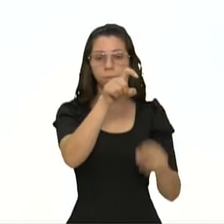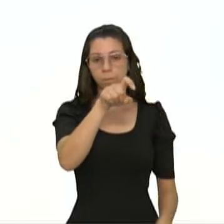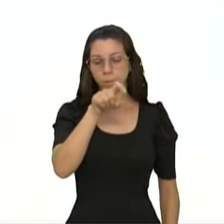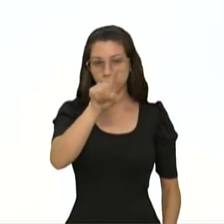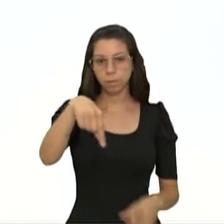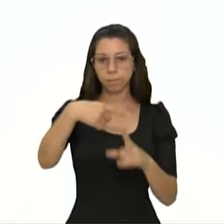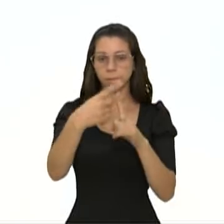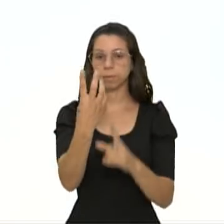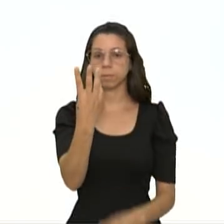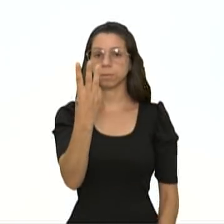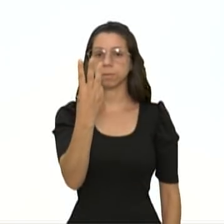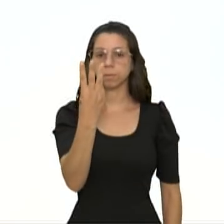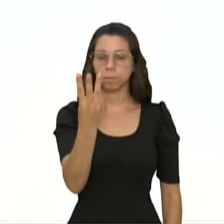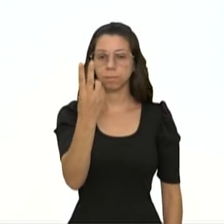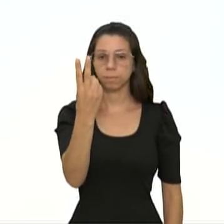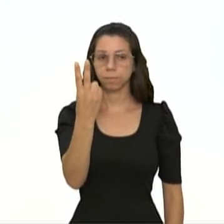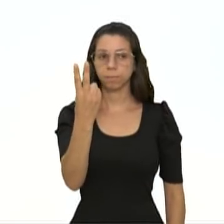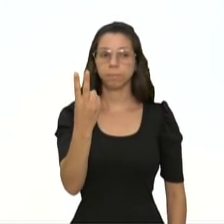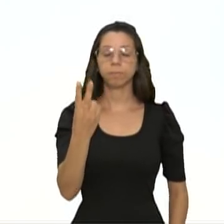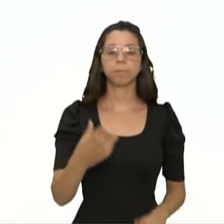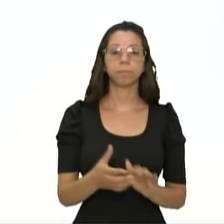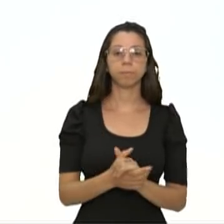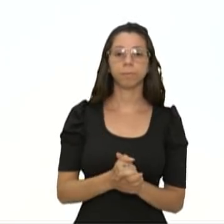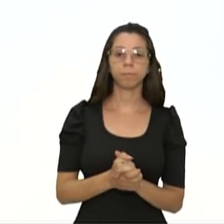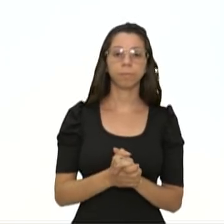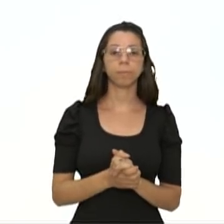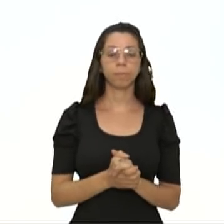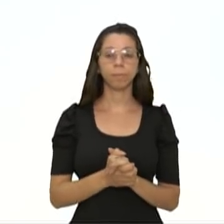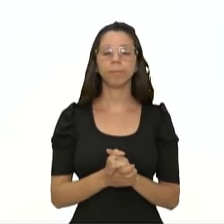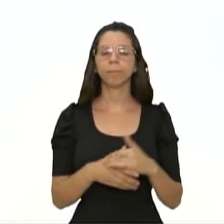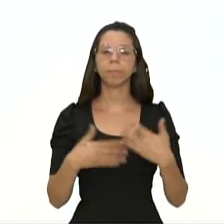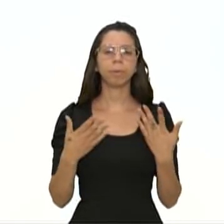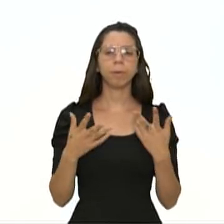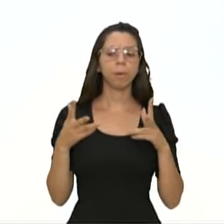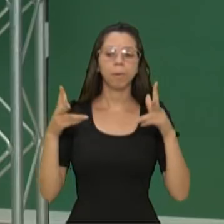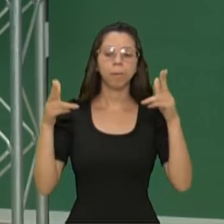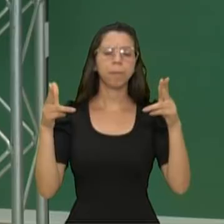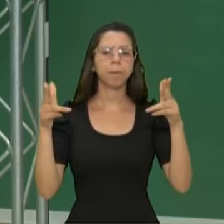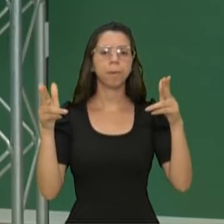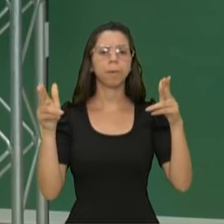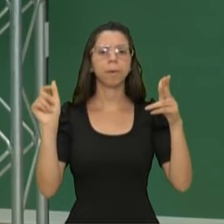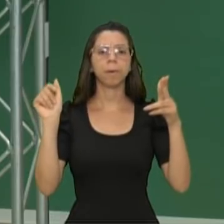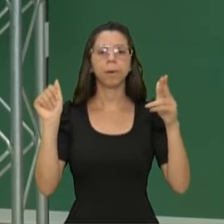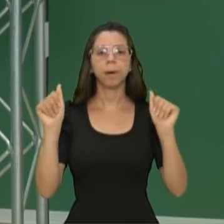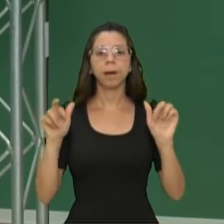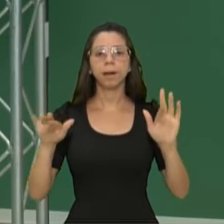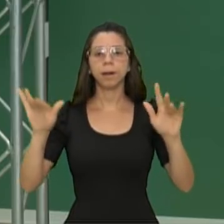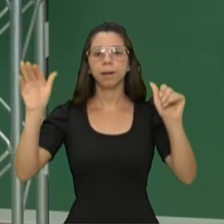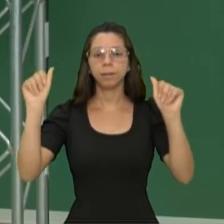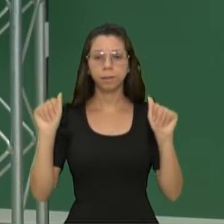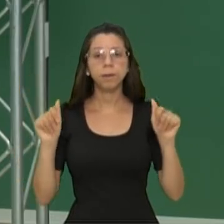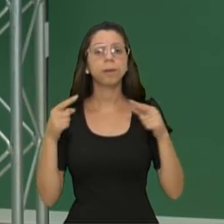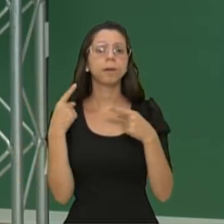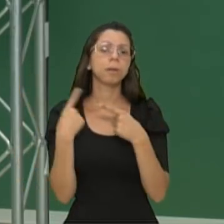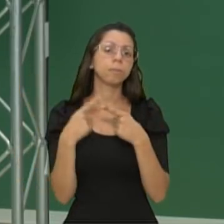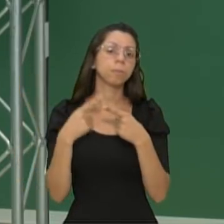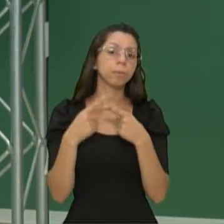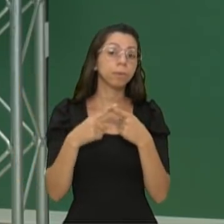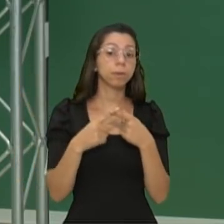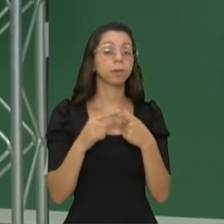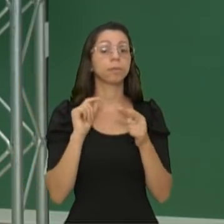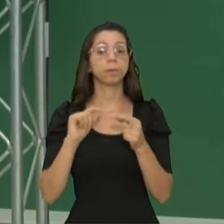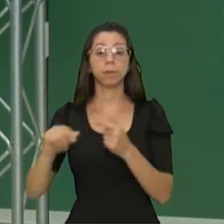32. Igualando as duas áreas. Por que eu posso igualar as duas áreas? Porque o enunciado diz que a área do